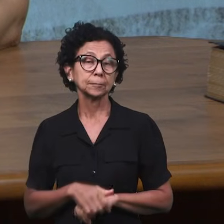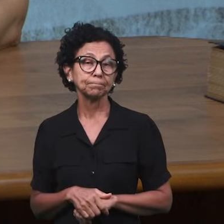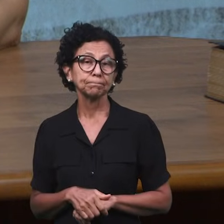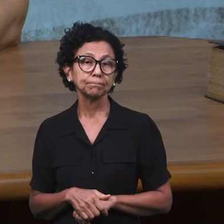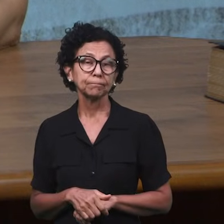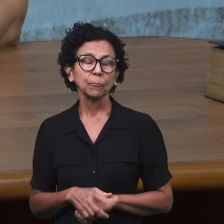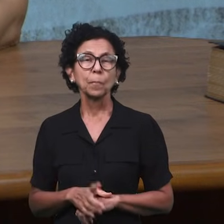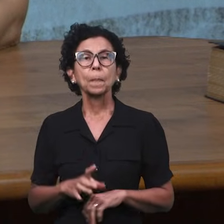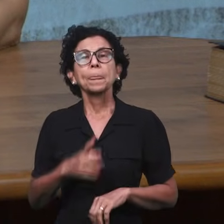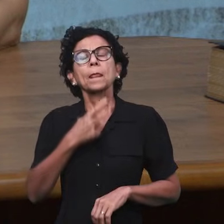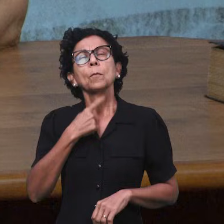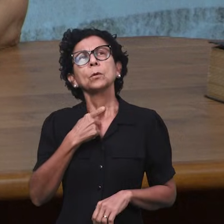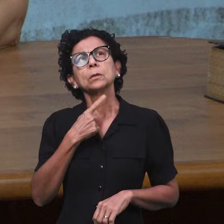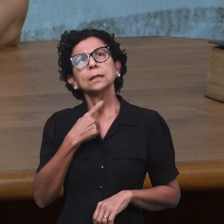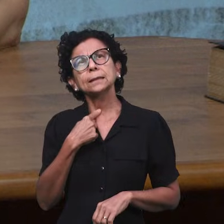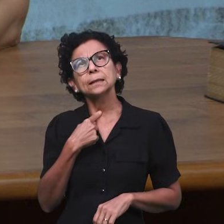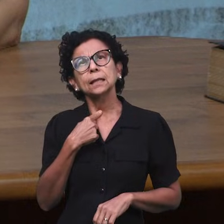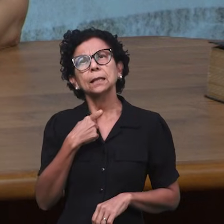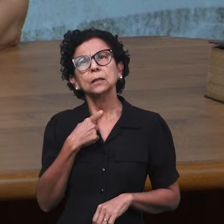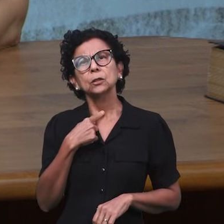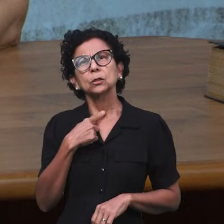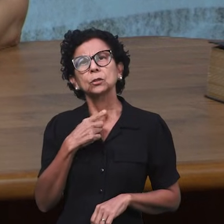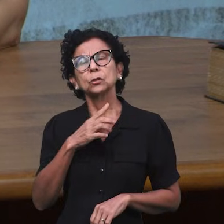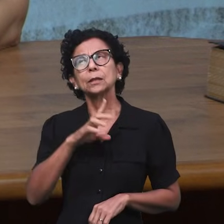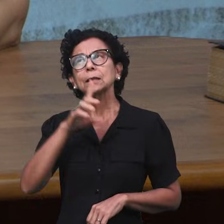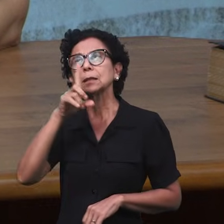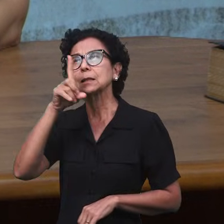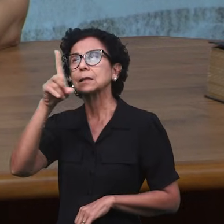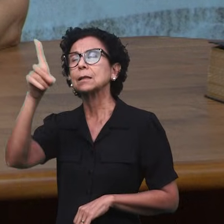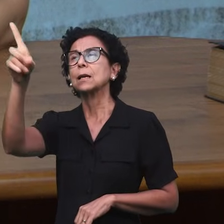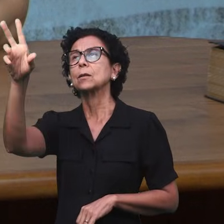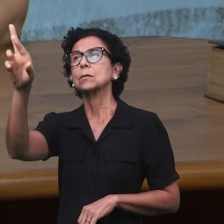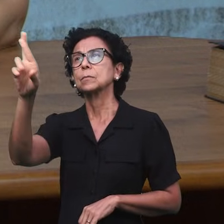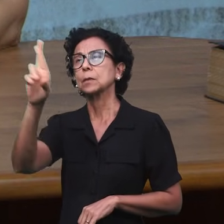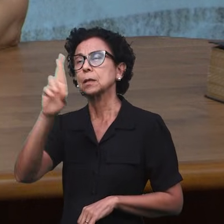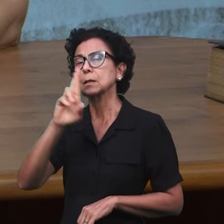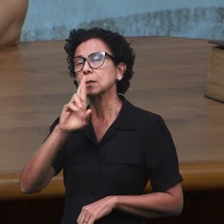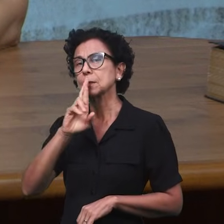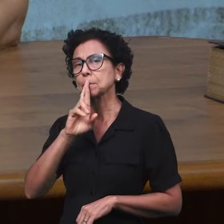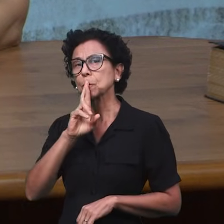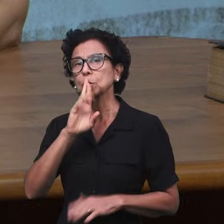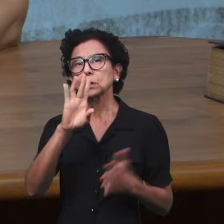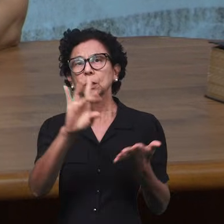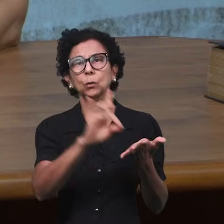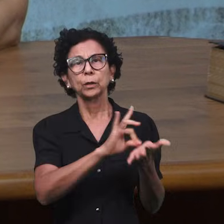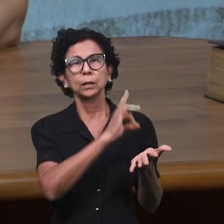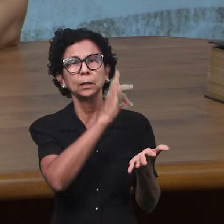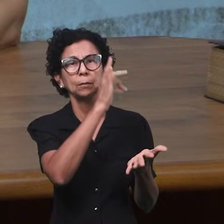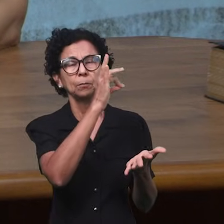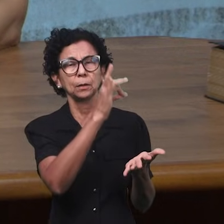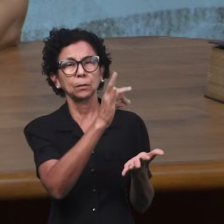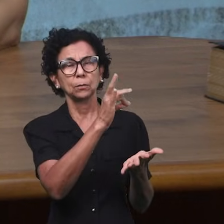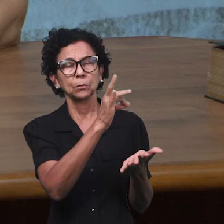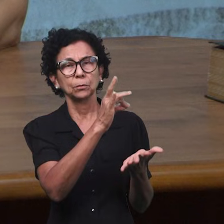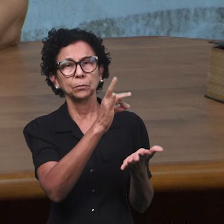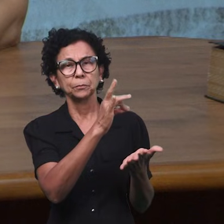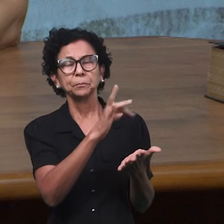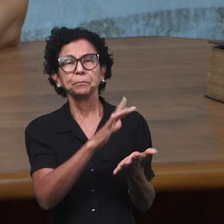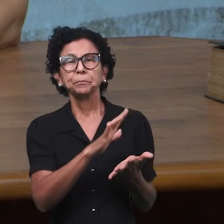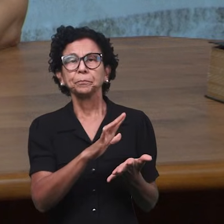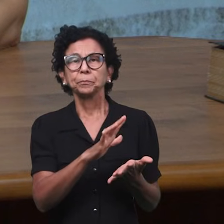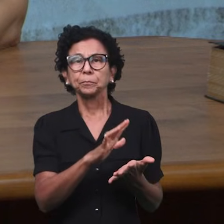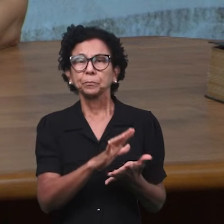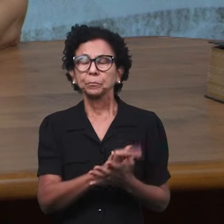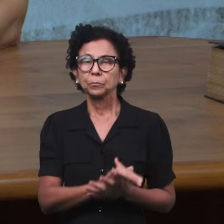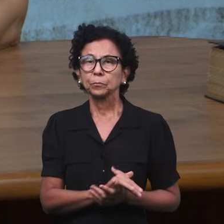o Todo-Poderoso me responda e que o meu adversário escreva um livro. Por